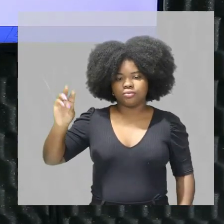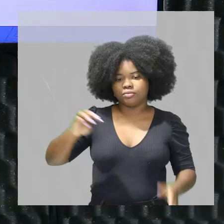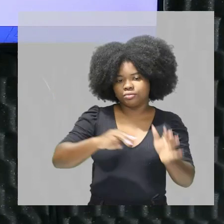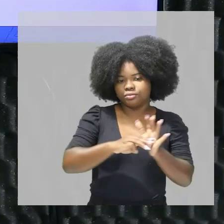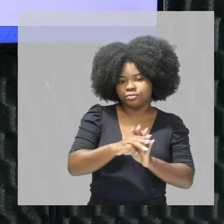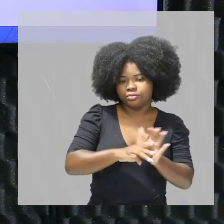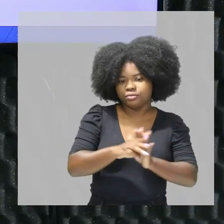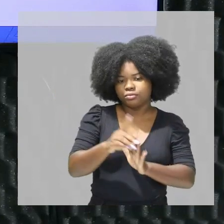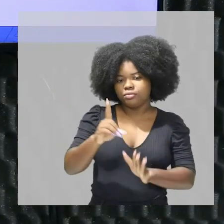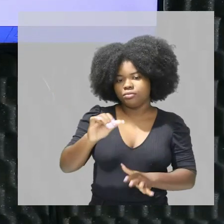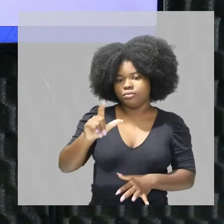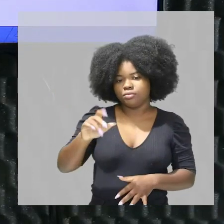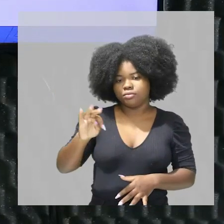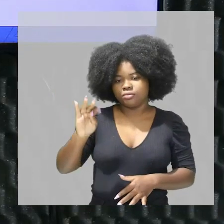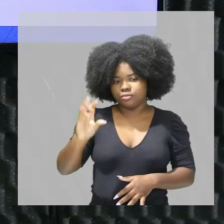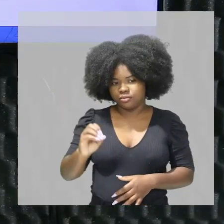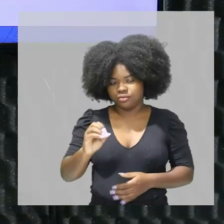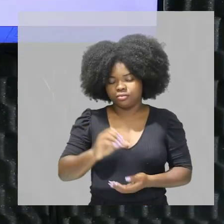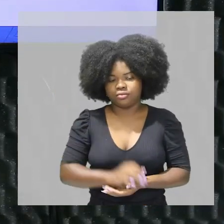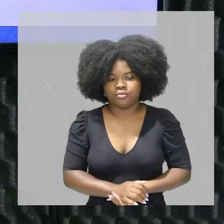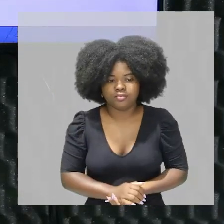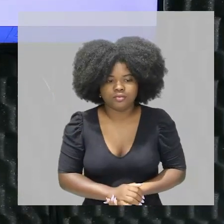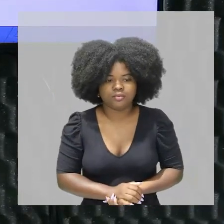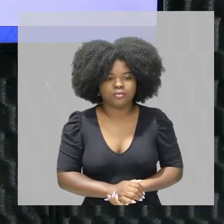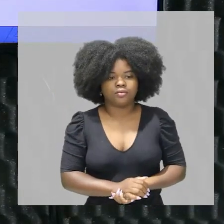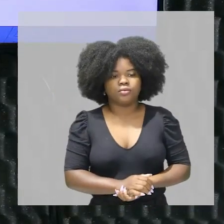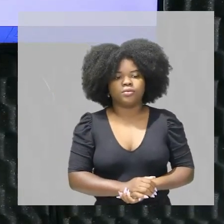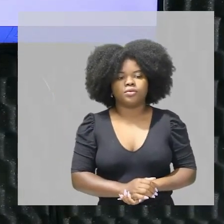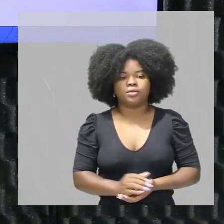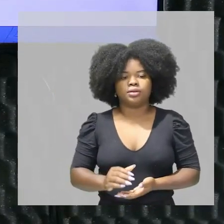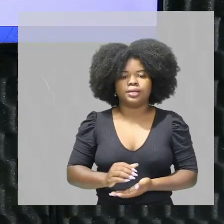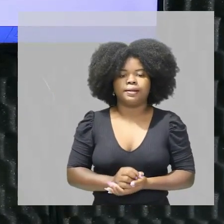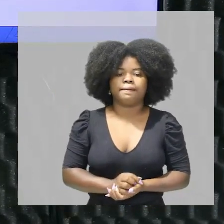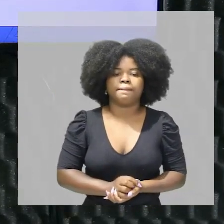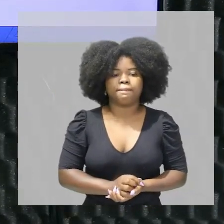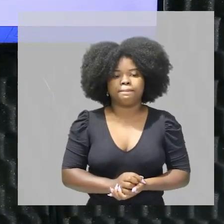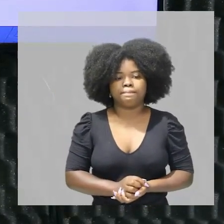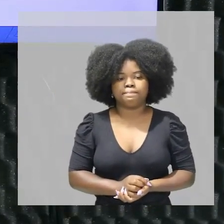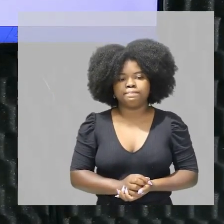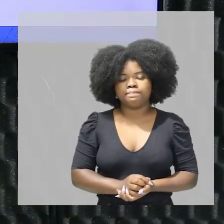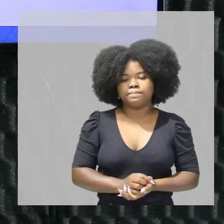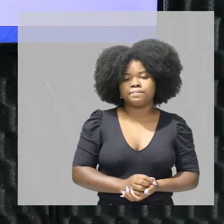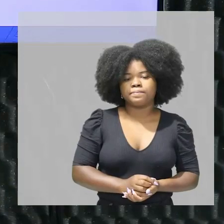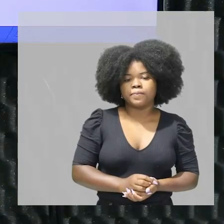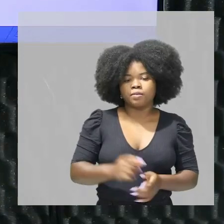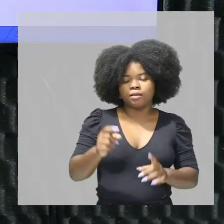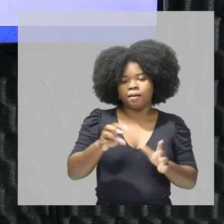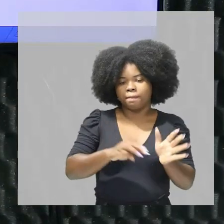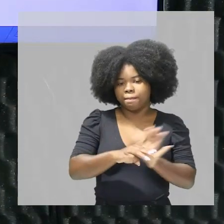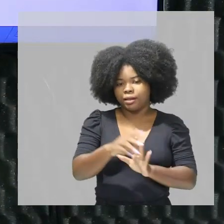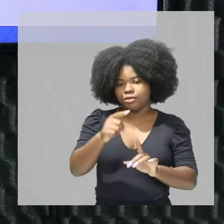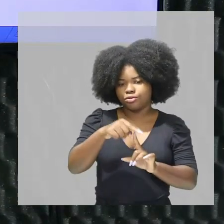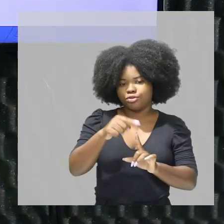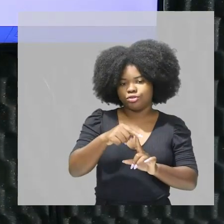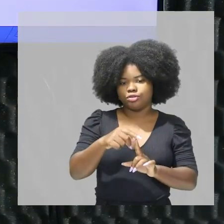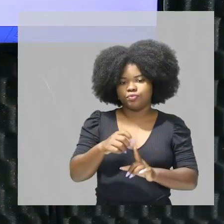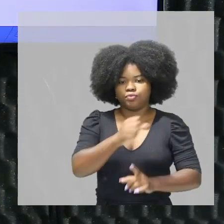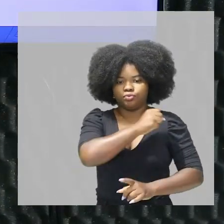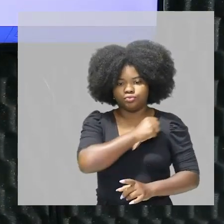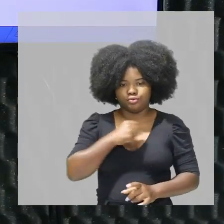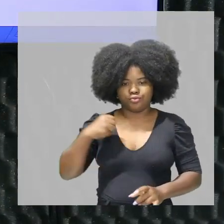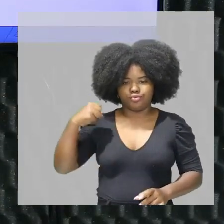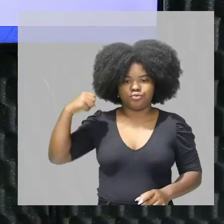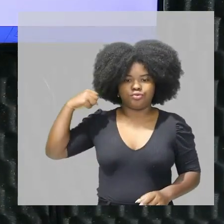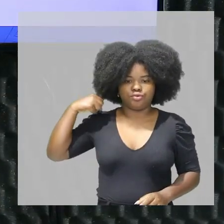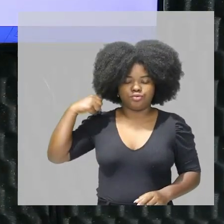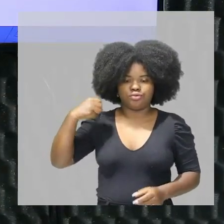método dialético olha dialética perfeito o método socrático dialético principalmente com aqueles momentos que